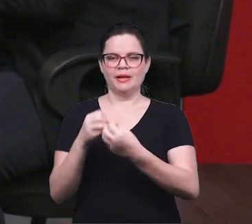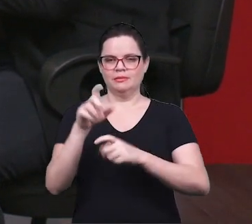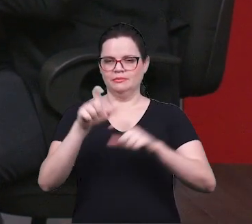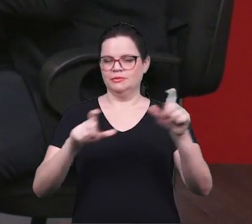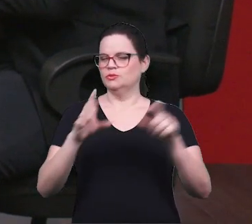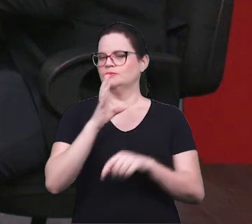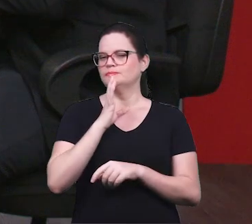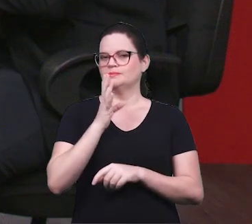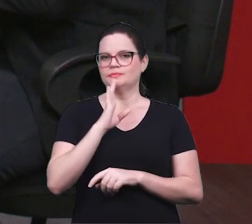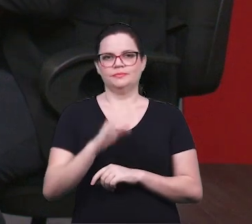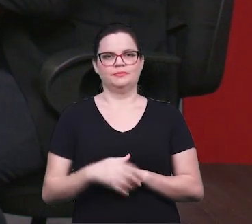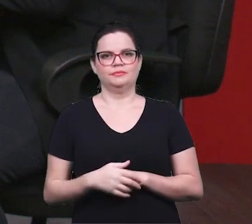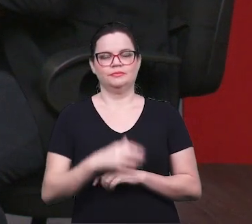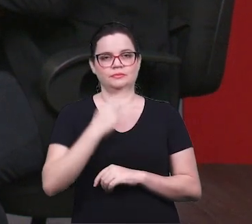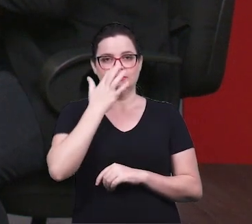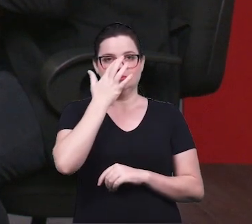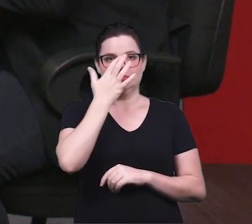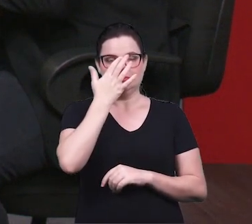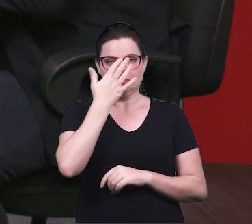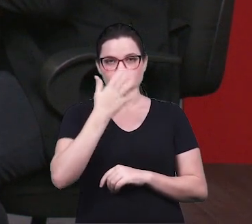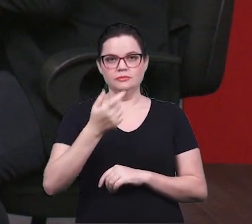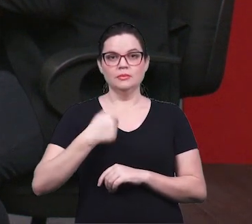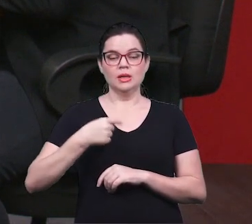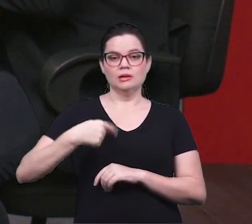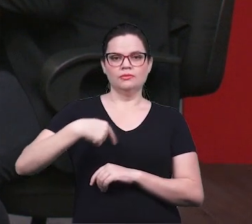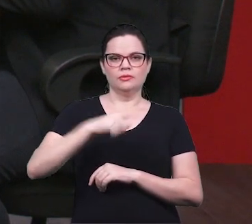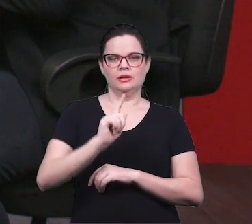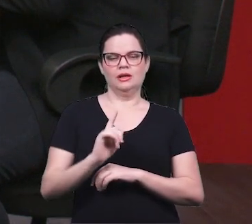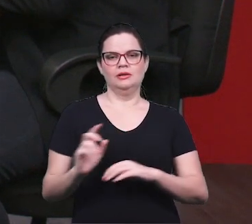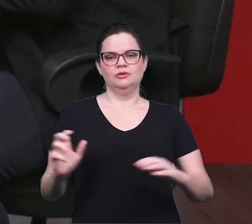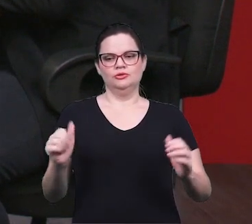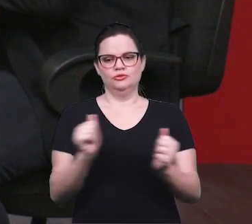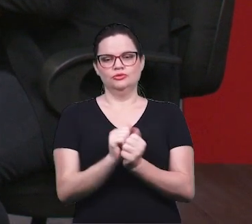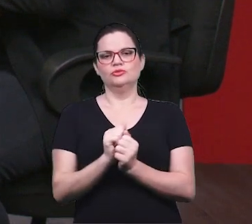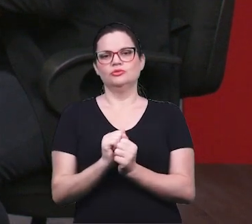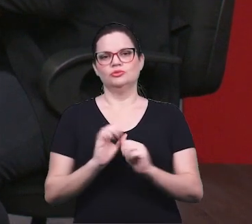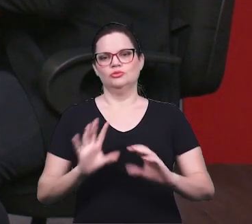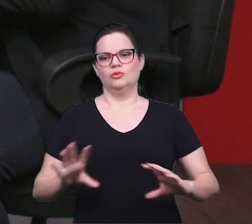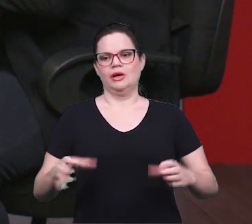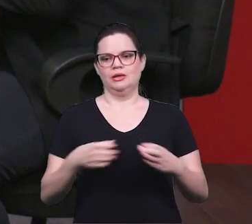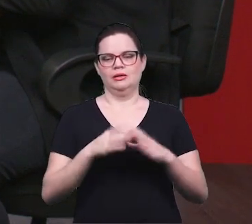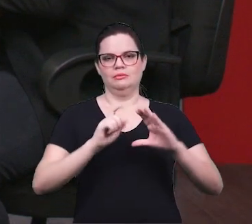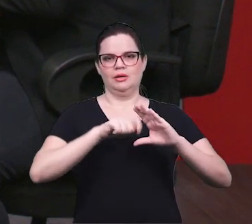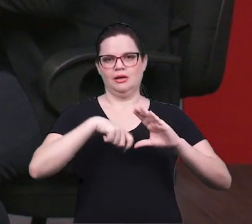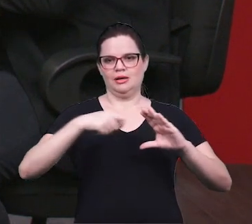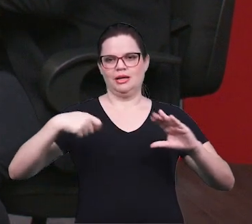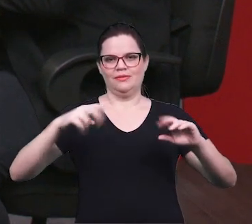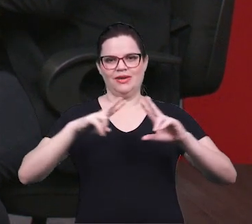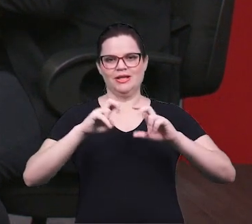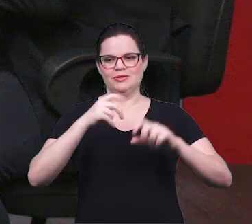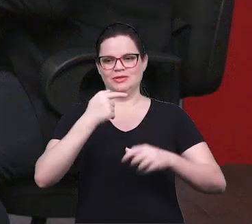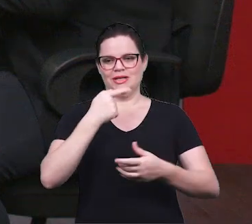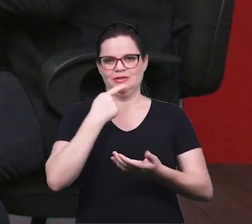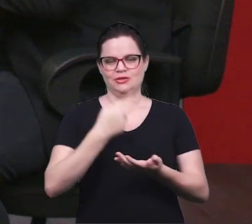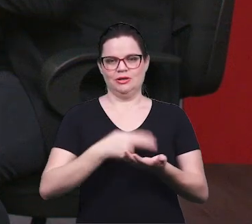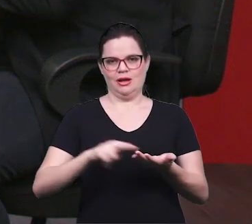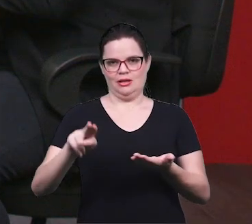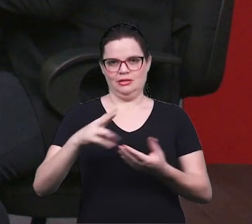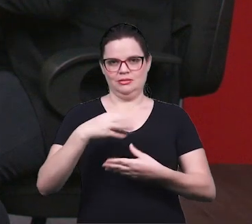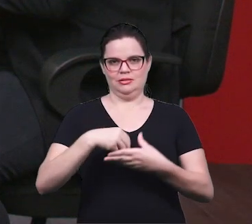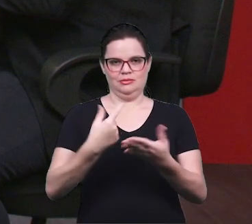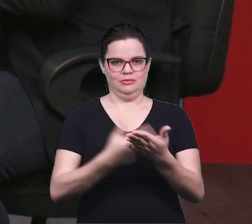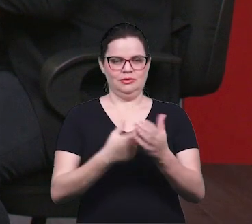até, como eu fui lá, né, junto com a equipe que foi gravar as 7 cartas do